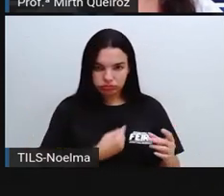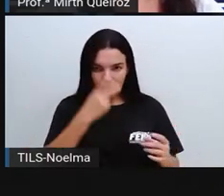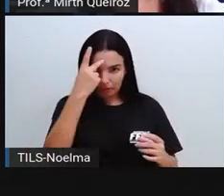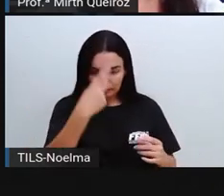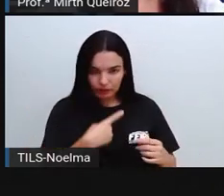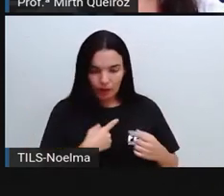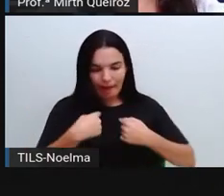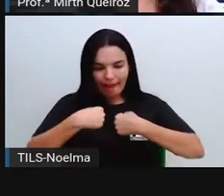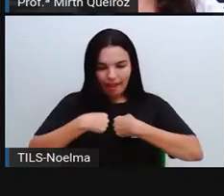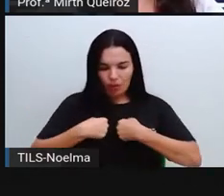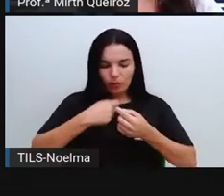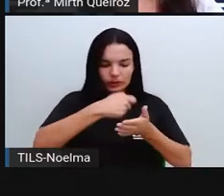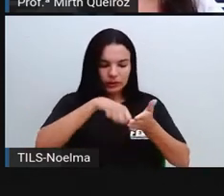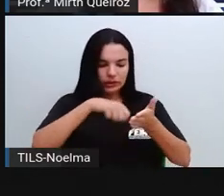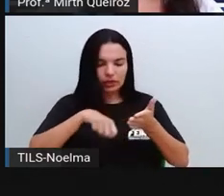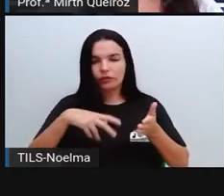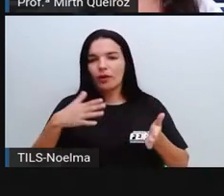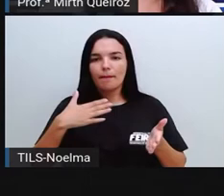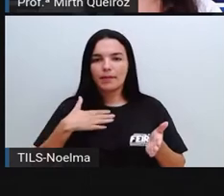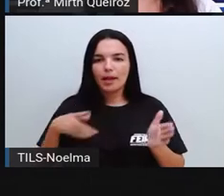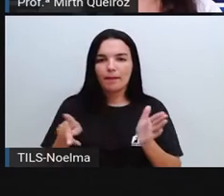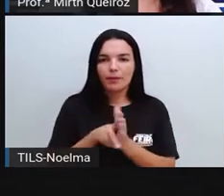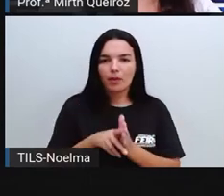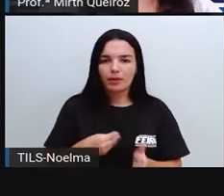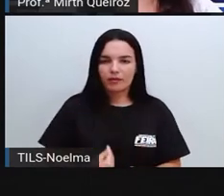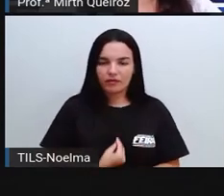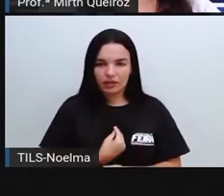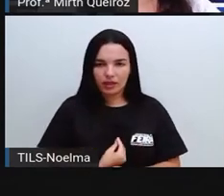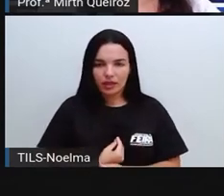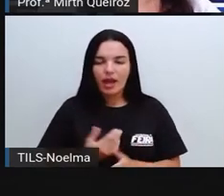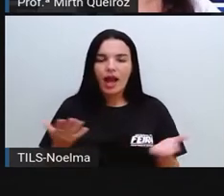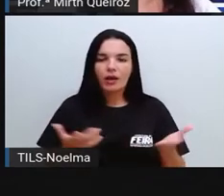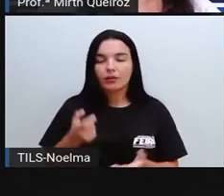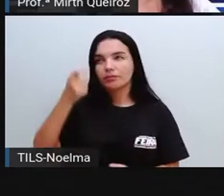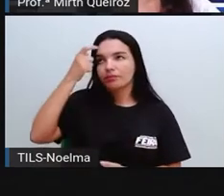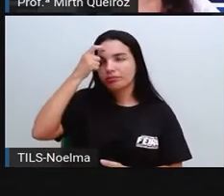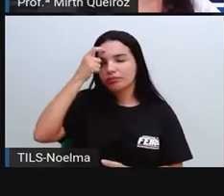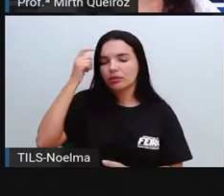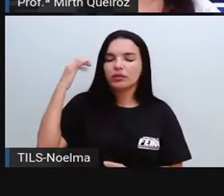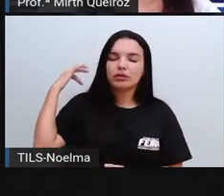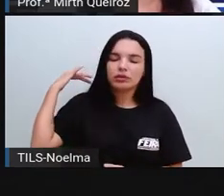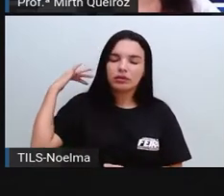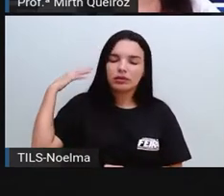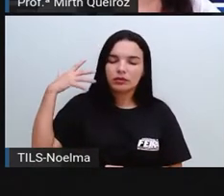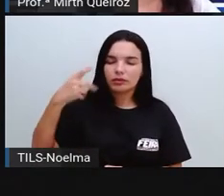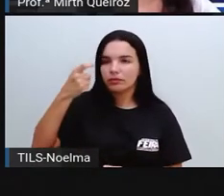compartilhar fatos ou experiências, certo?